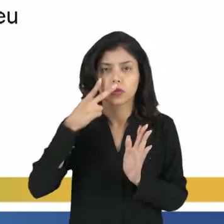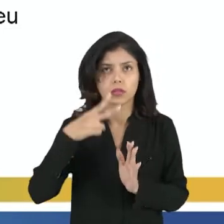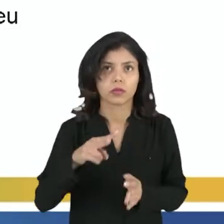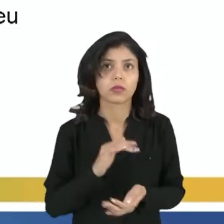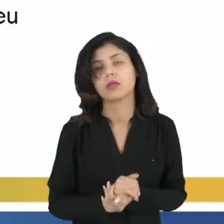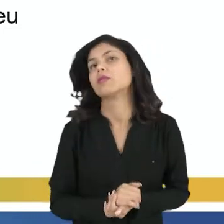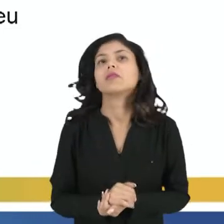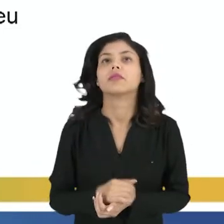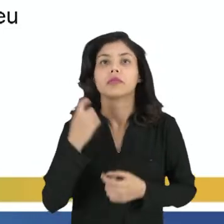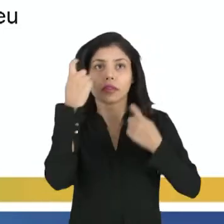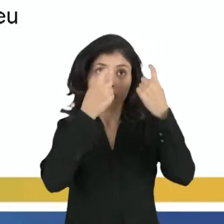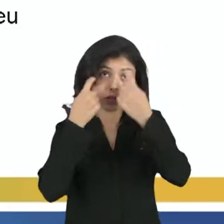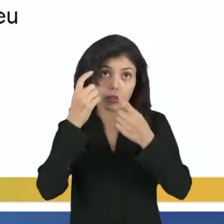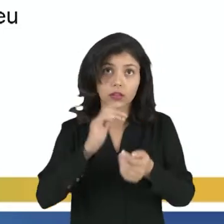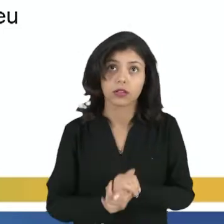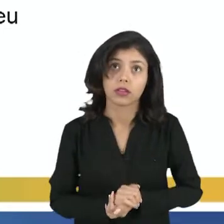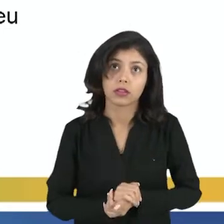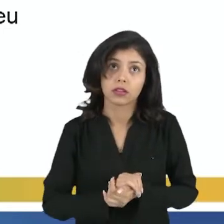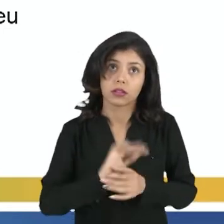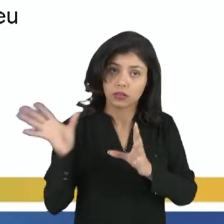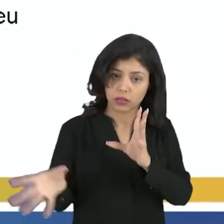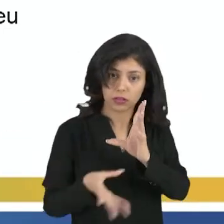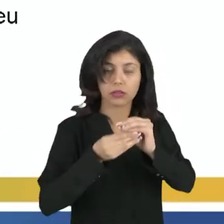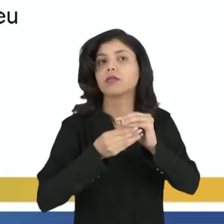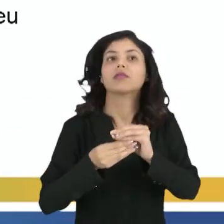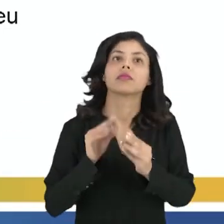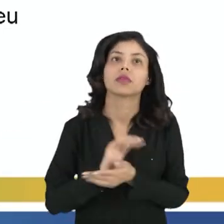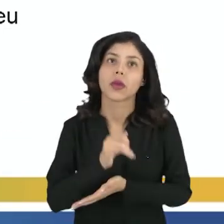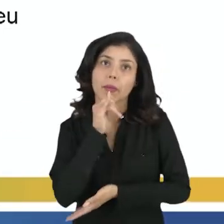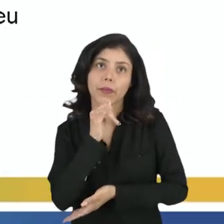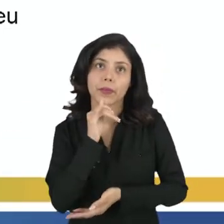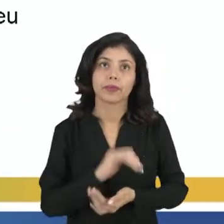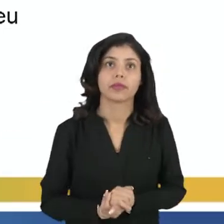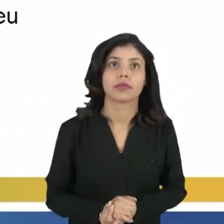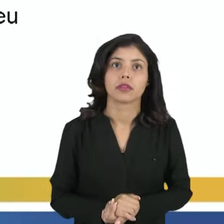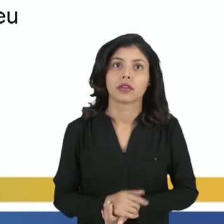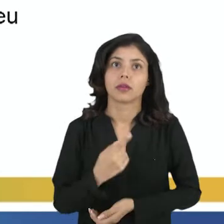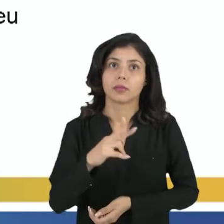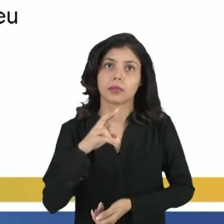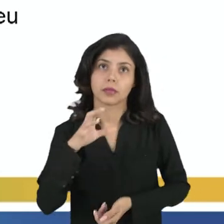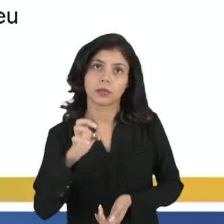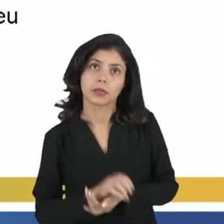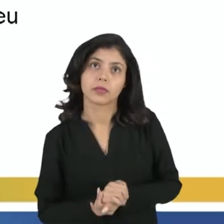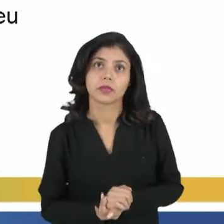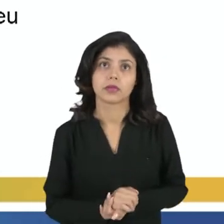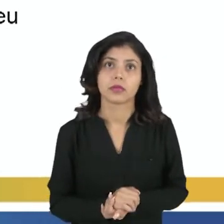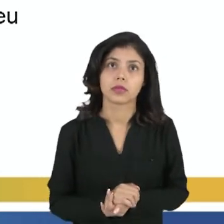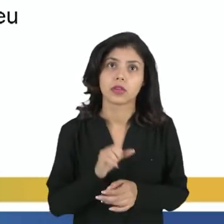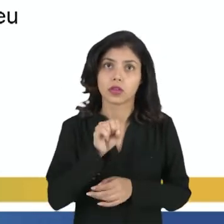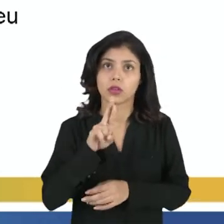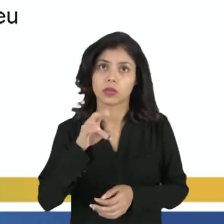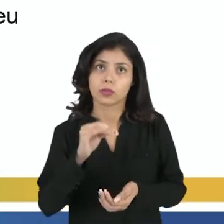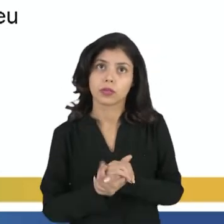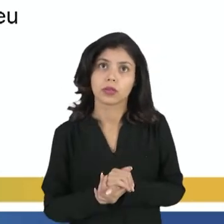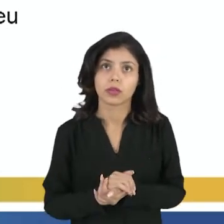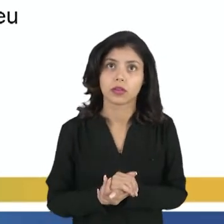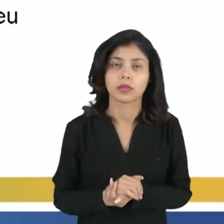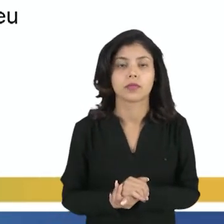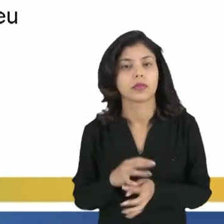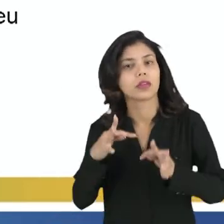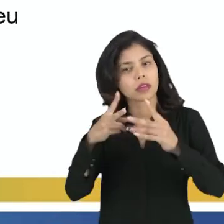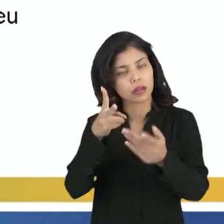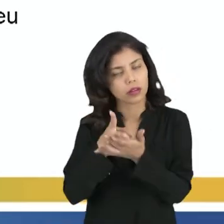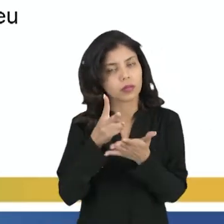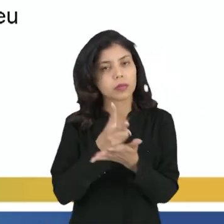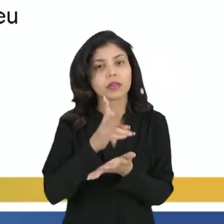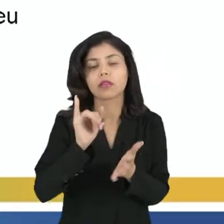vista sobre o fato expresso pelo seu complemento, por exemplo, pretender, supor, alegar, sempre